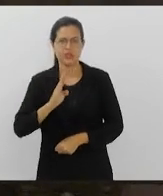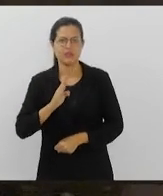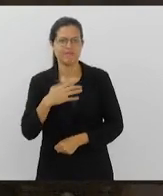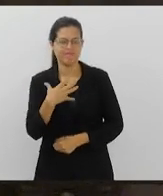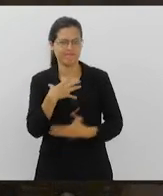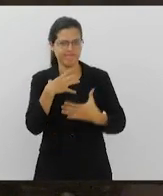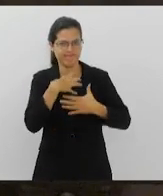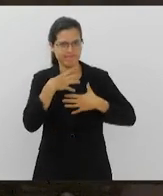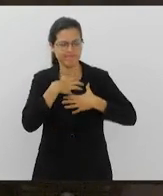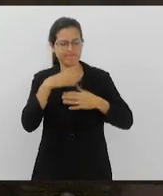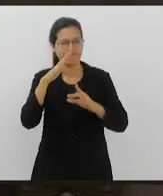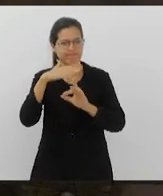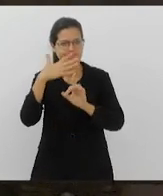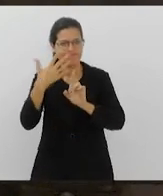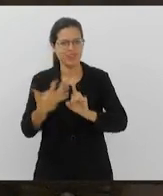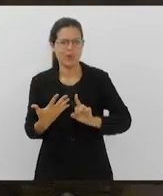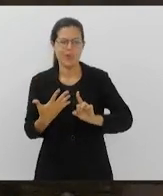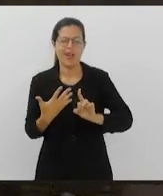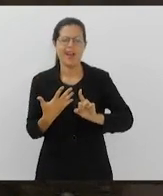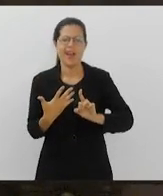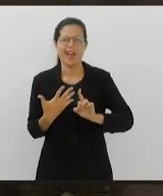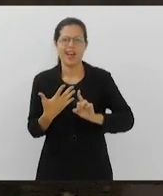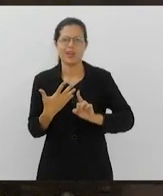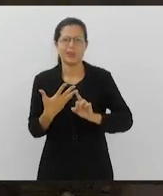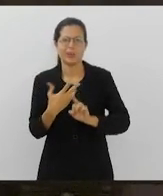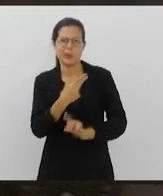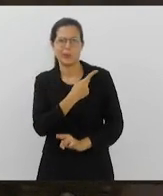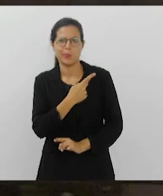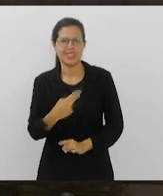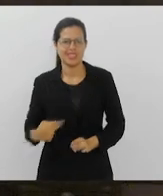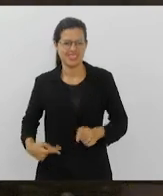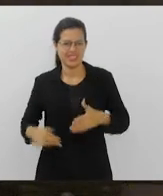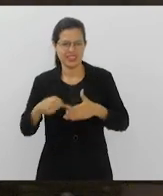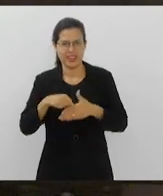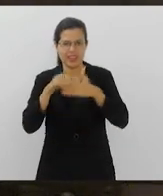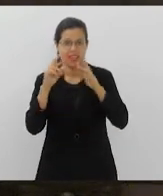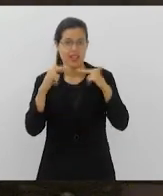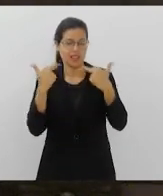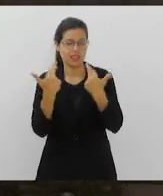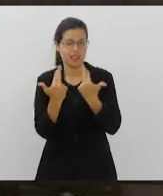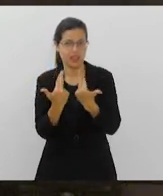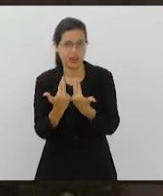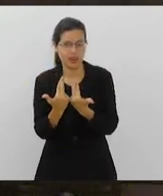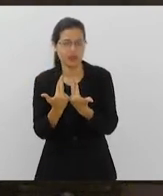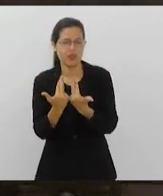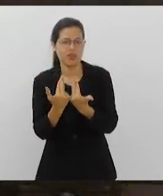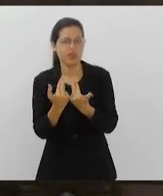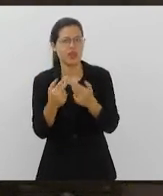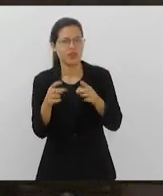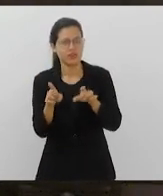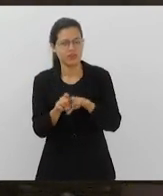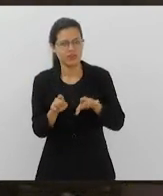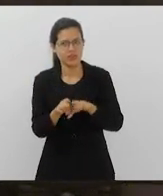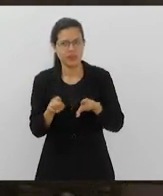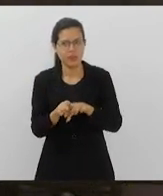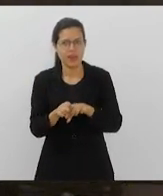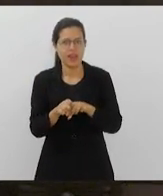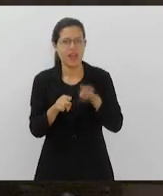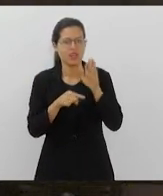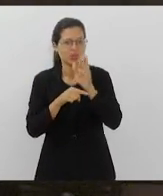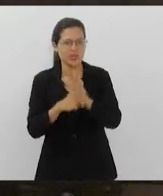poder presidir essa sessão e contribuir para mais esse passo importante na